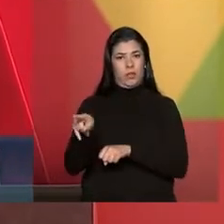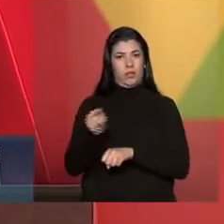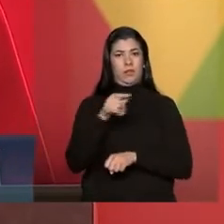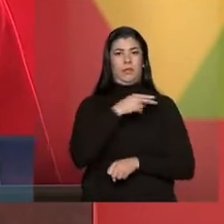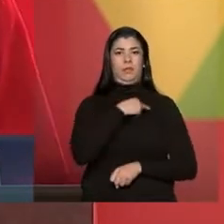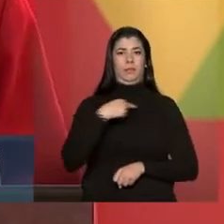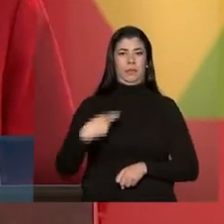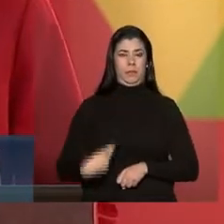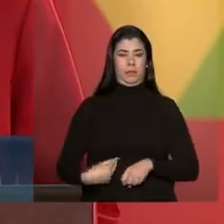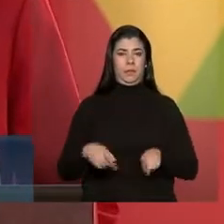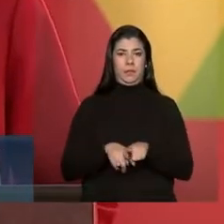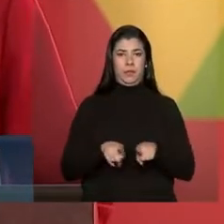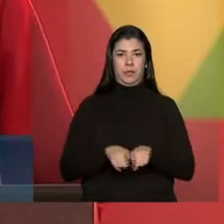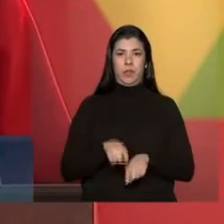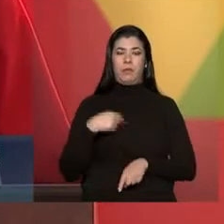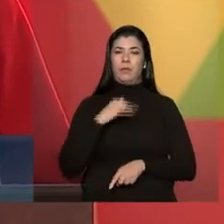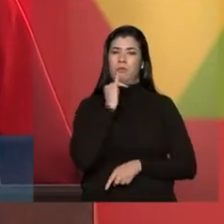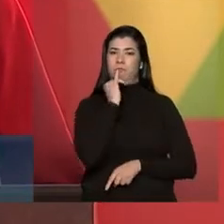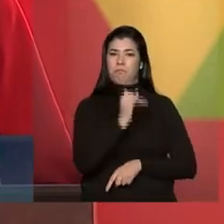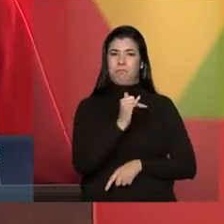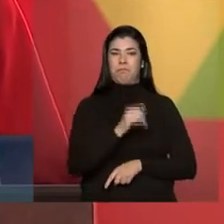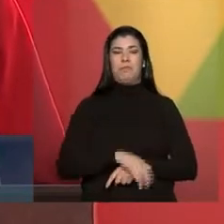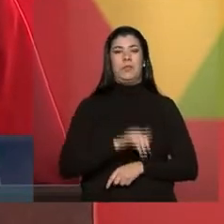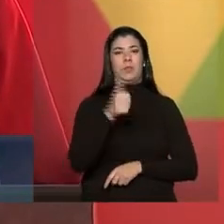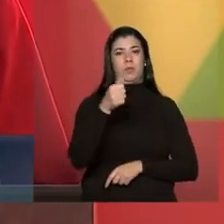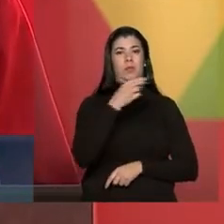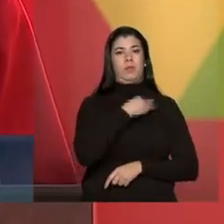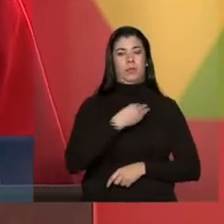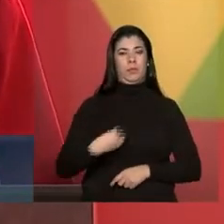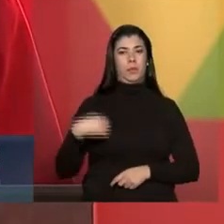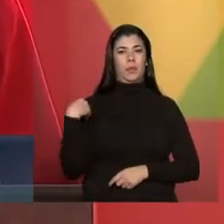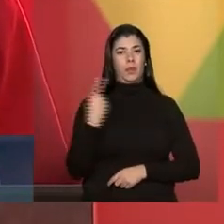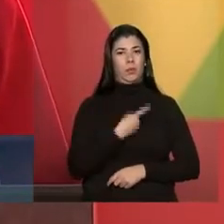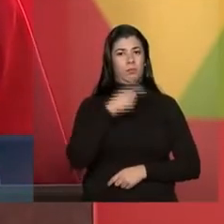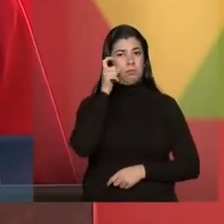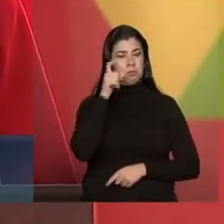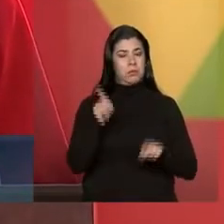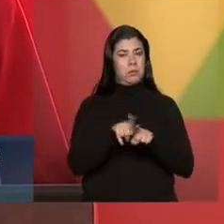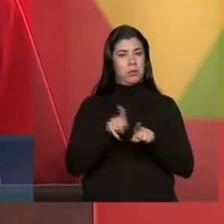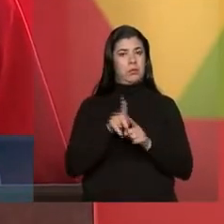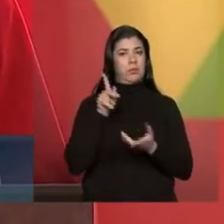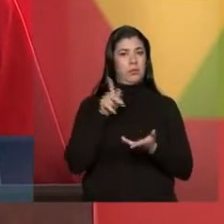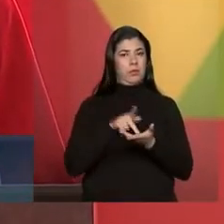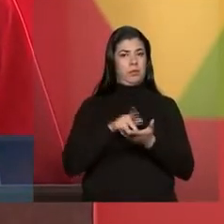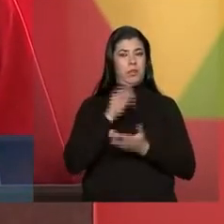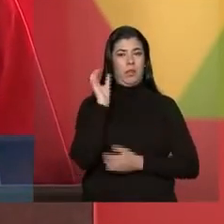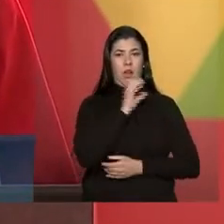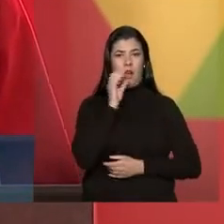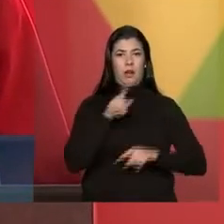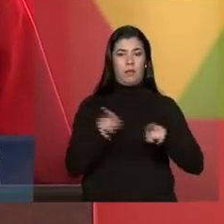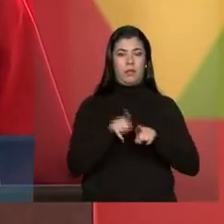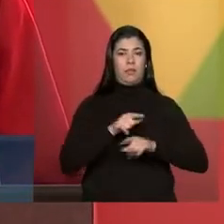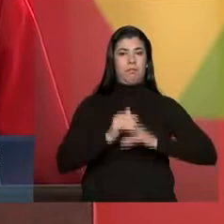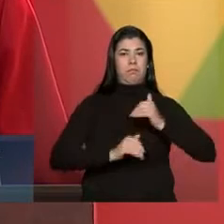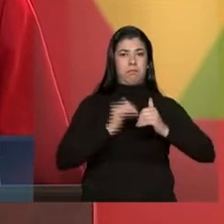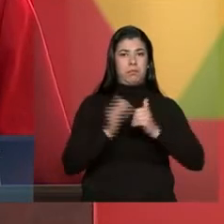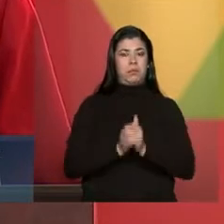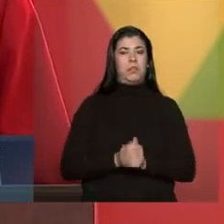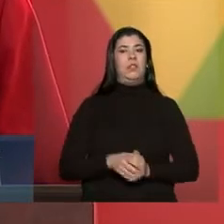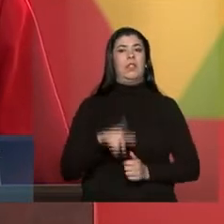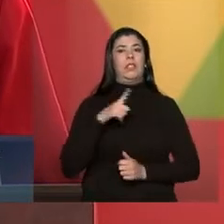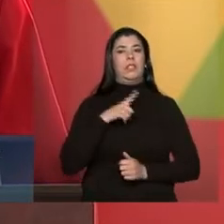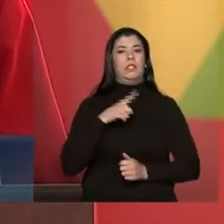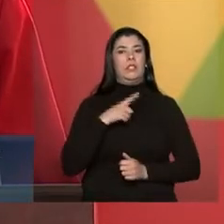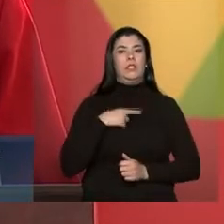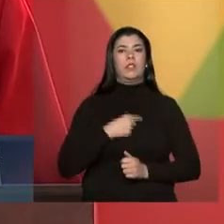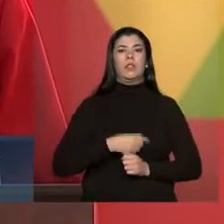ao primeiro-ministro nosso interesse em tornar efetivo e ágil o processo de habilitação de